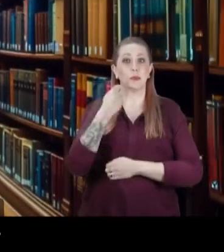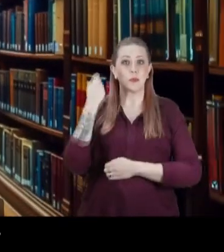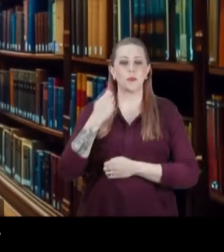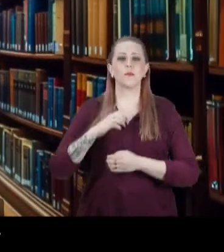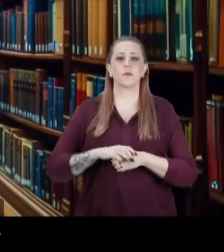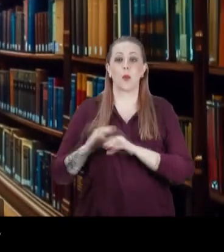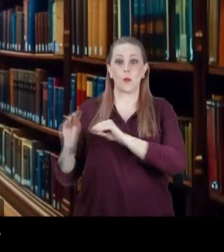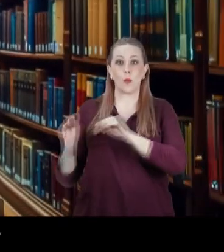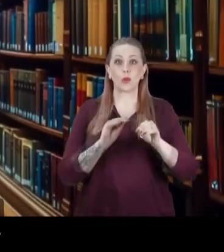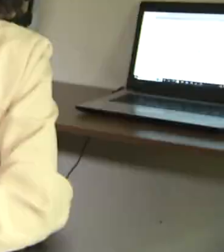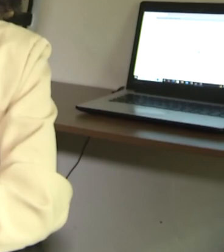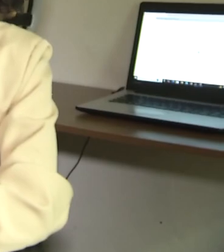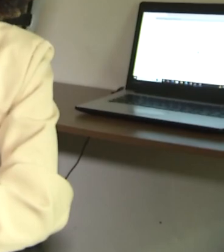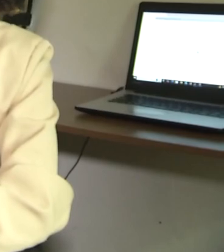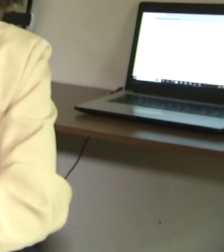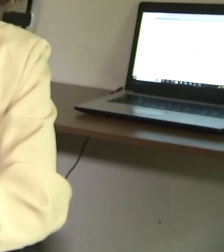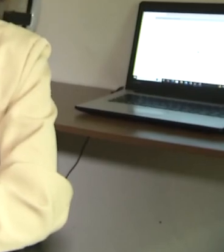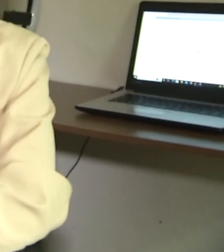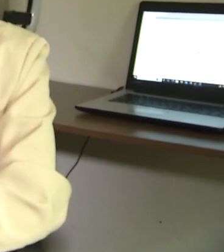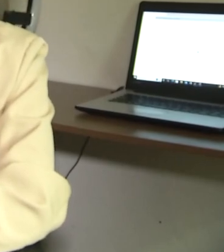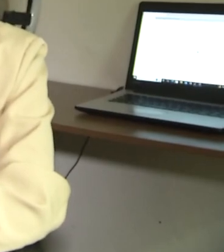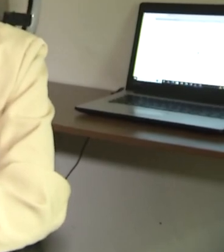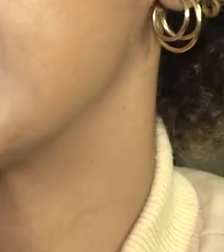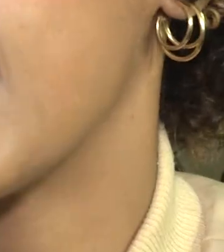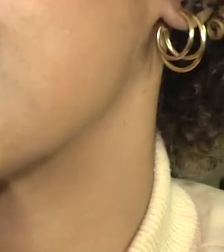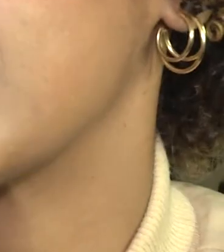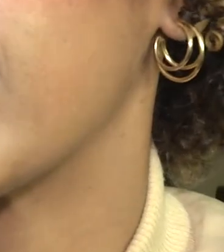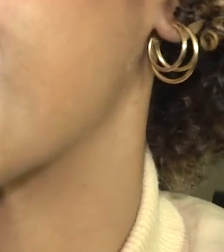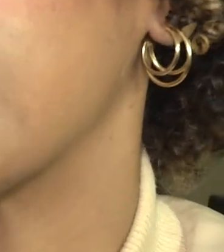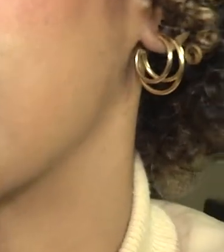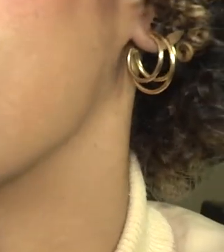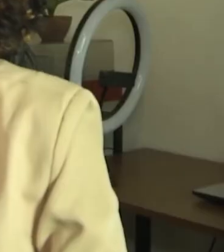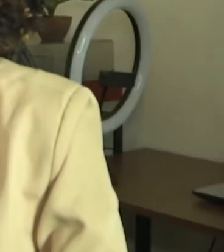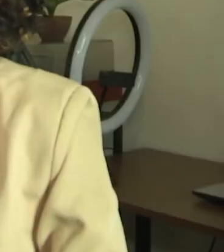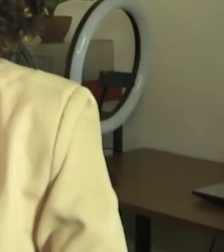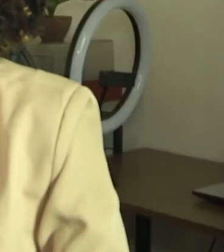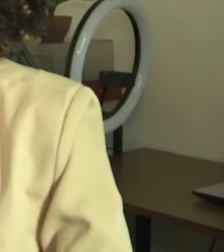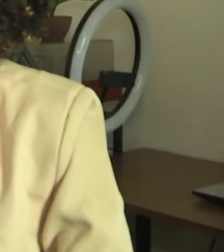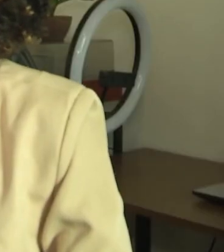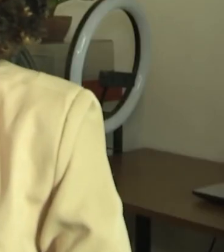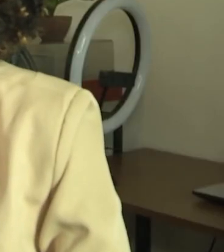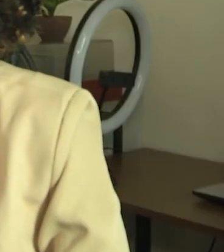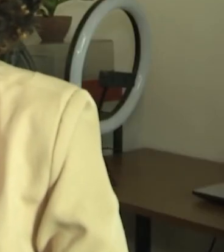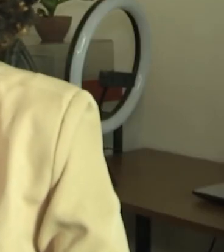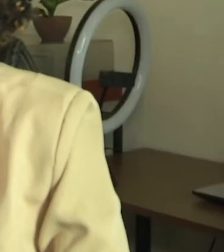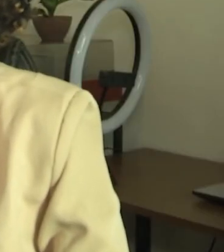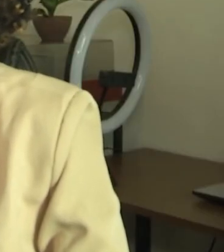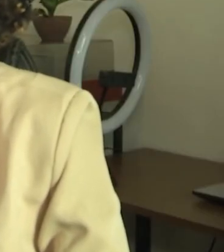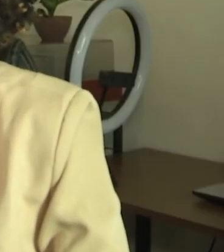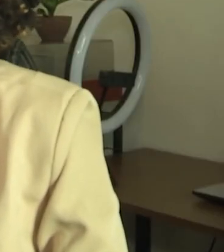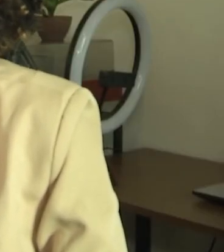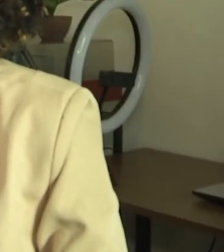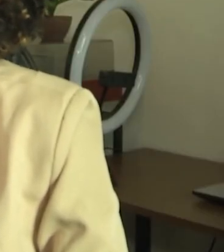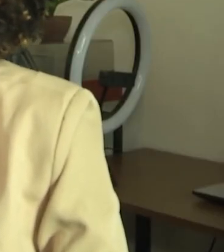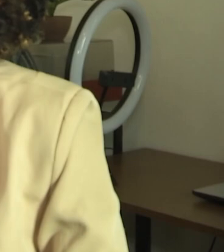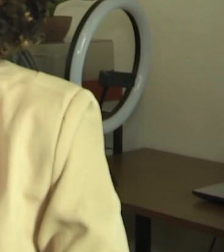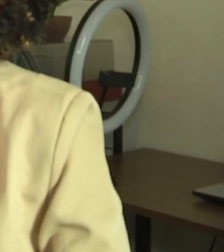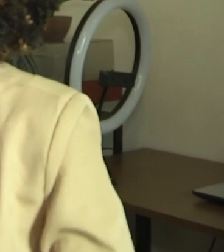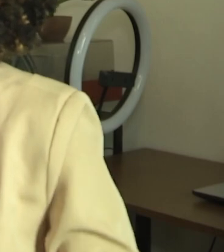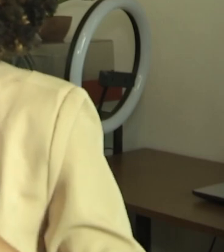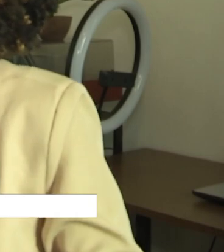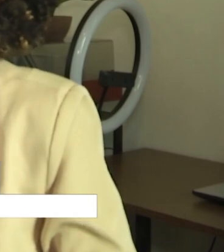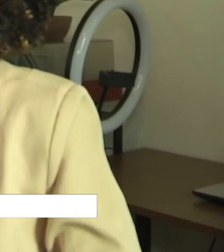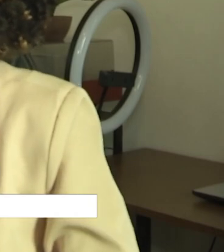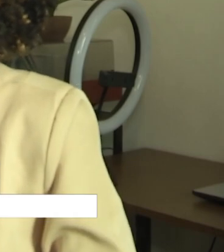narrada por Jordana Farias roteirista e idealizadora do projeto a minha maior motivação